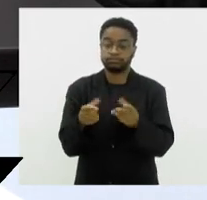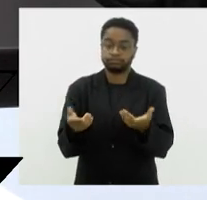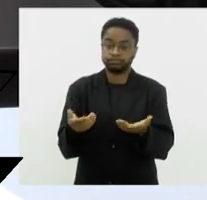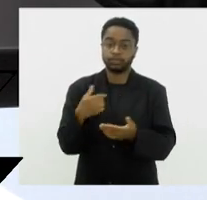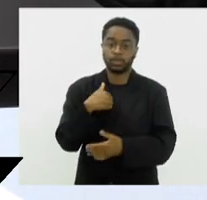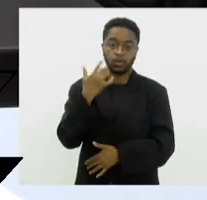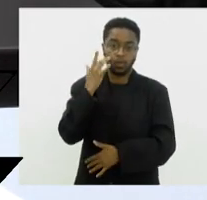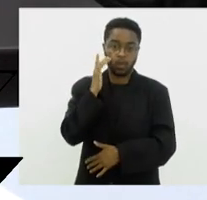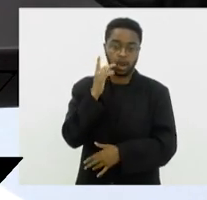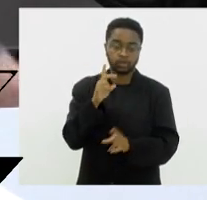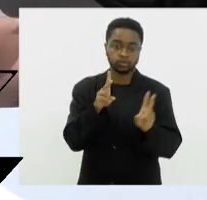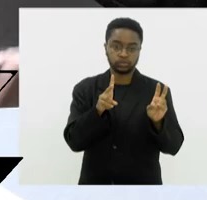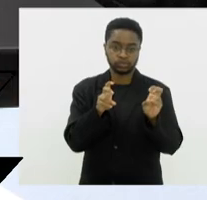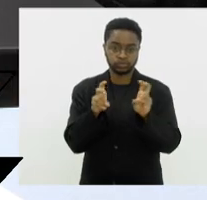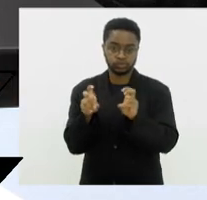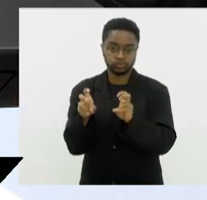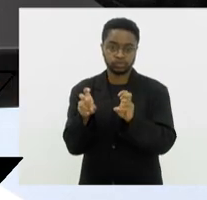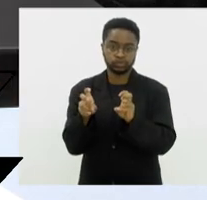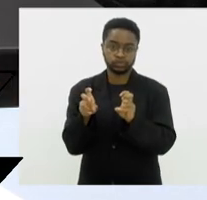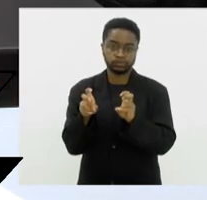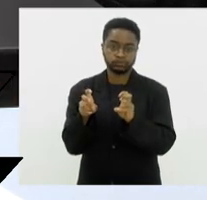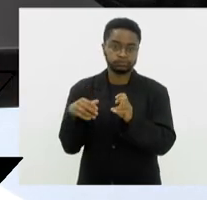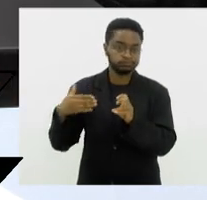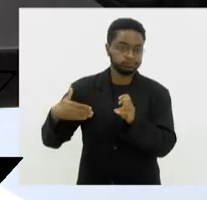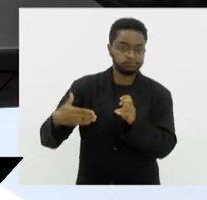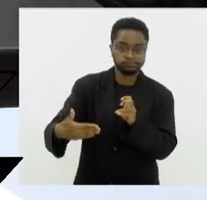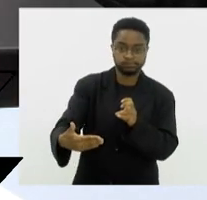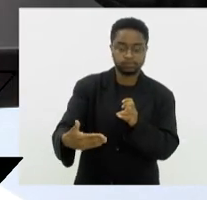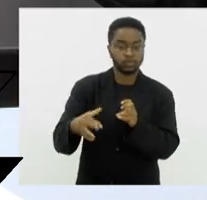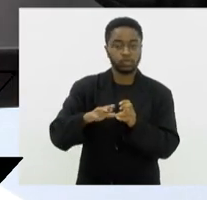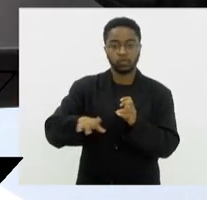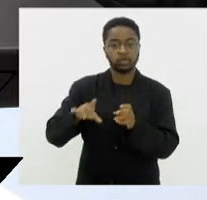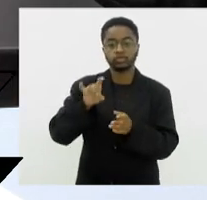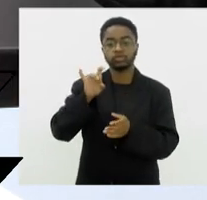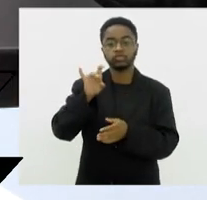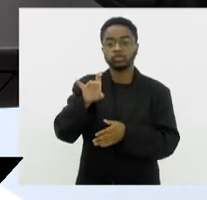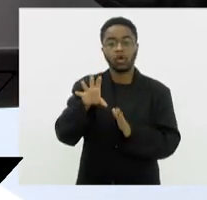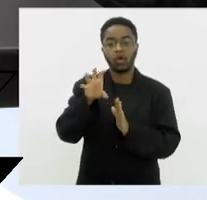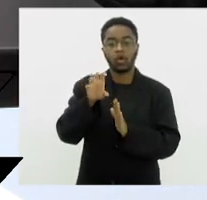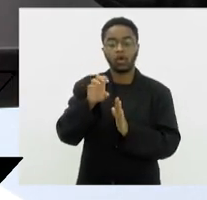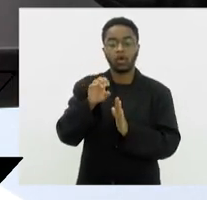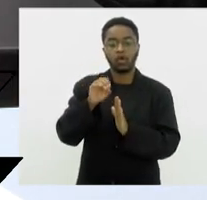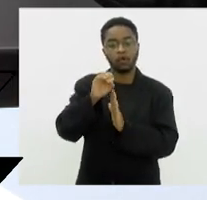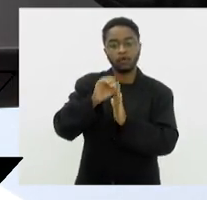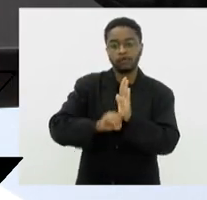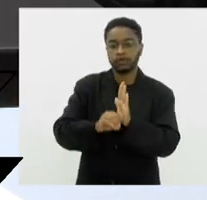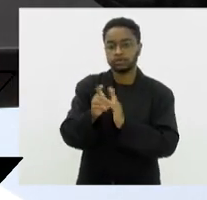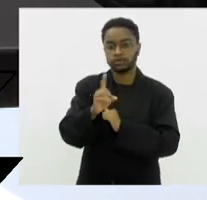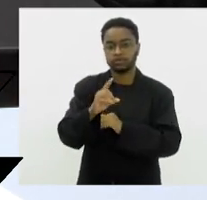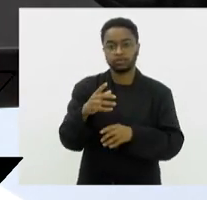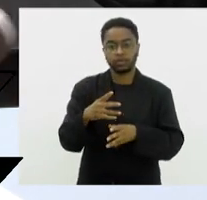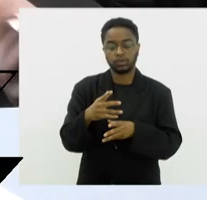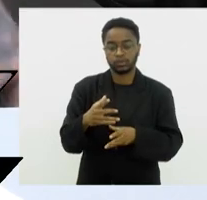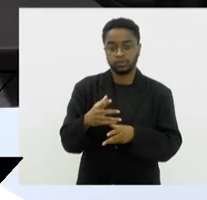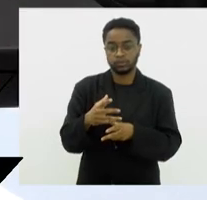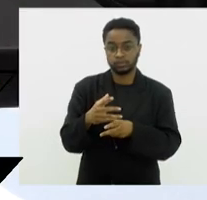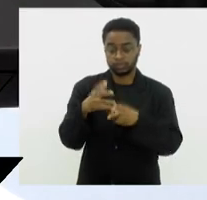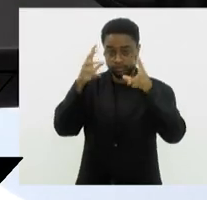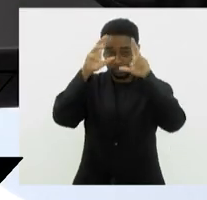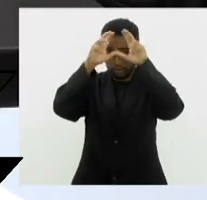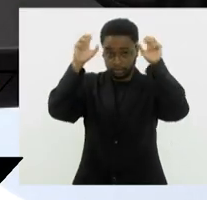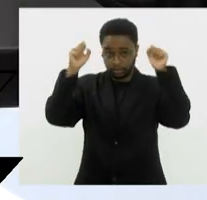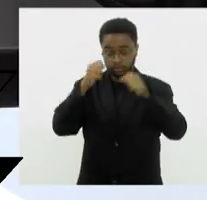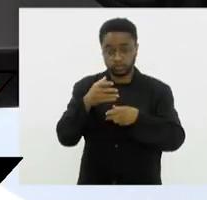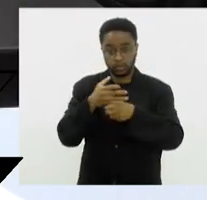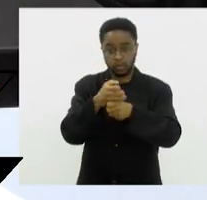esse assunto vai render para além de ofício ao Tribunal de Contas do Estado, não é?